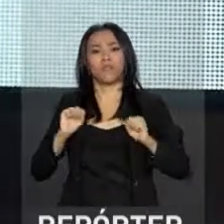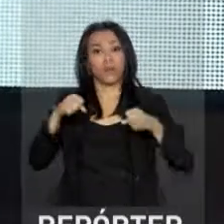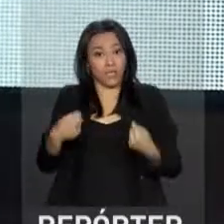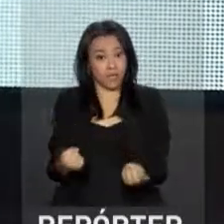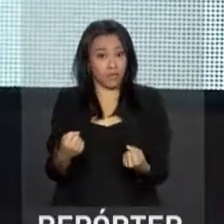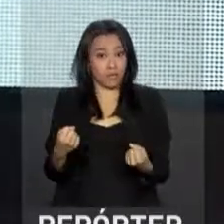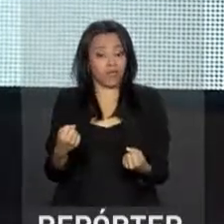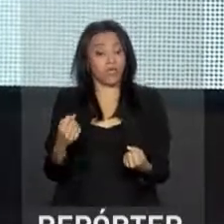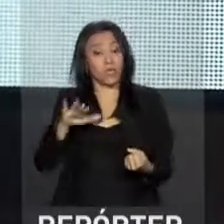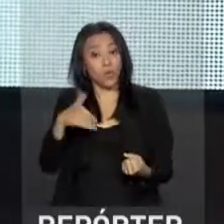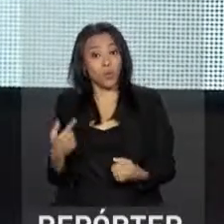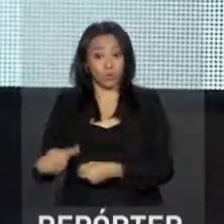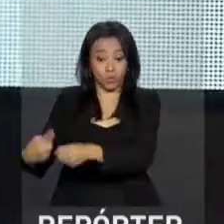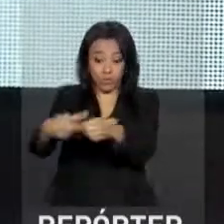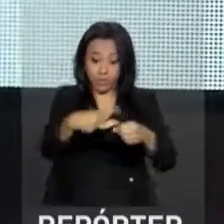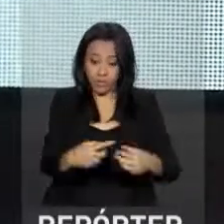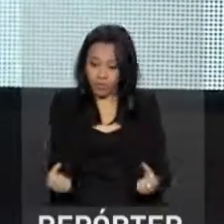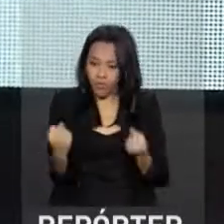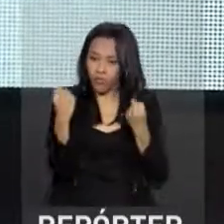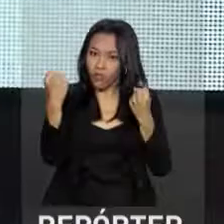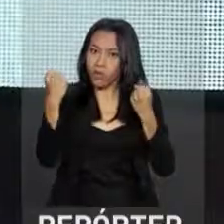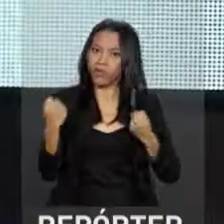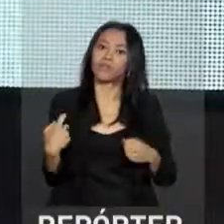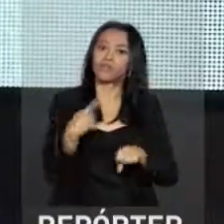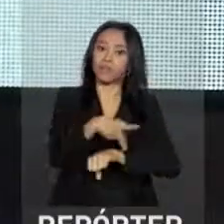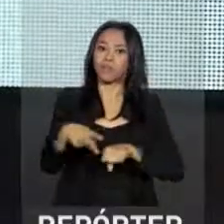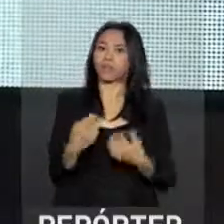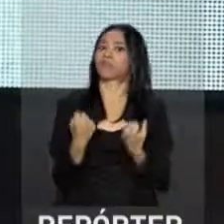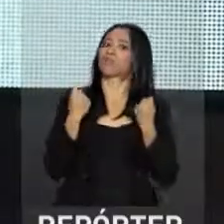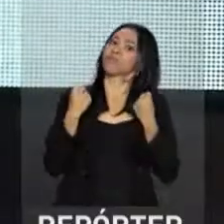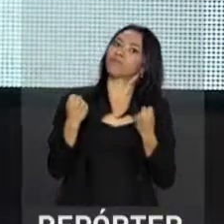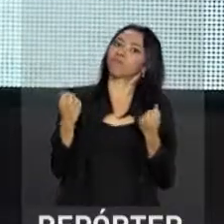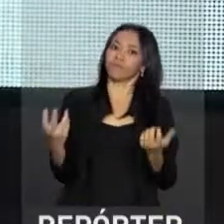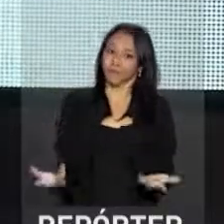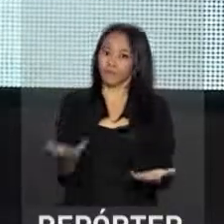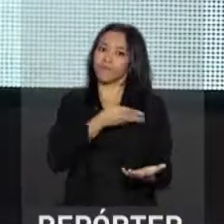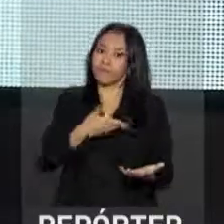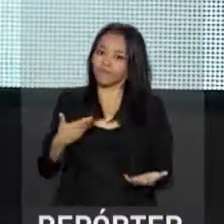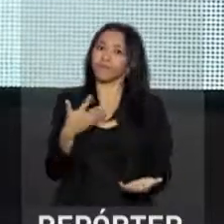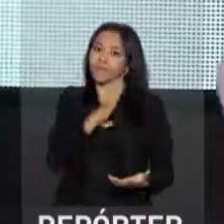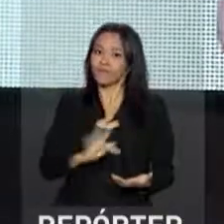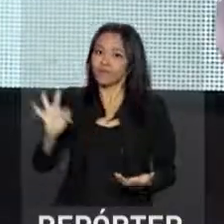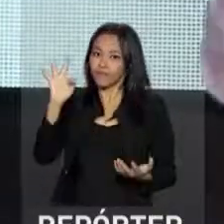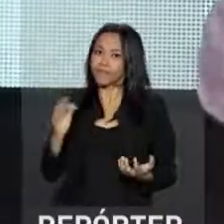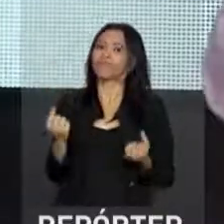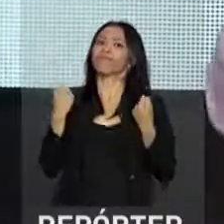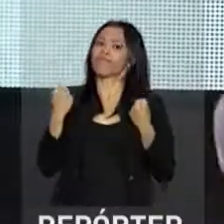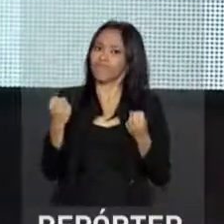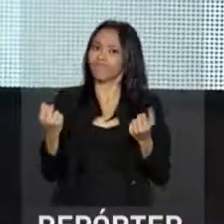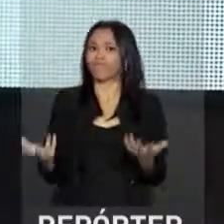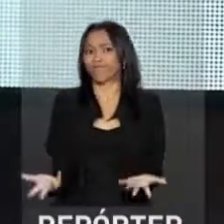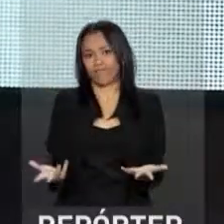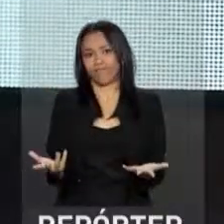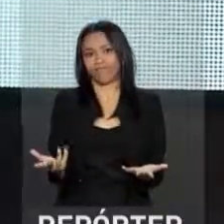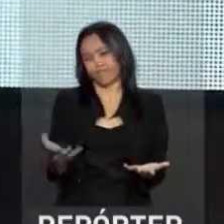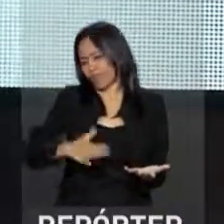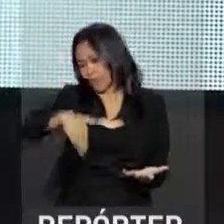quando os municípios se fortalecerem, o Estado brasileiro, o Estado local e o Estado nacional